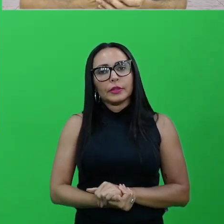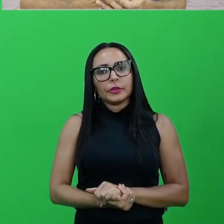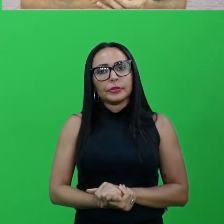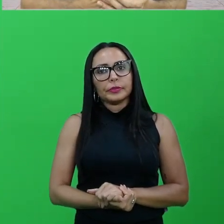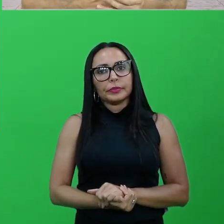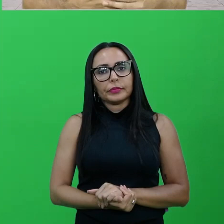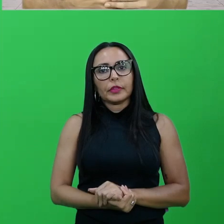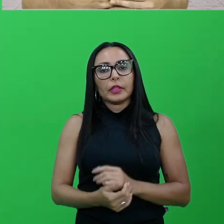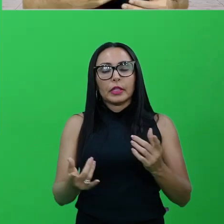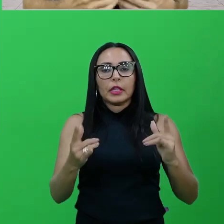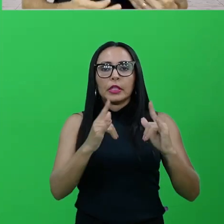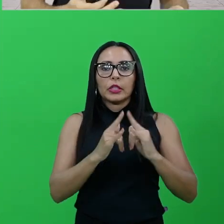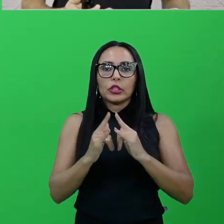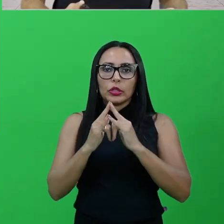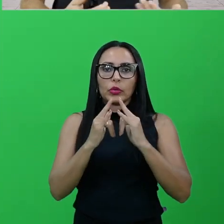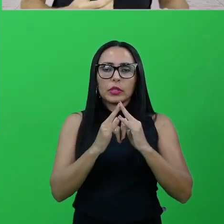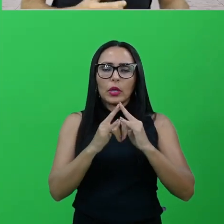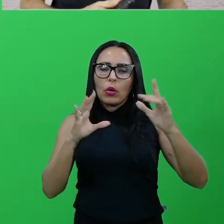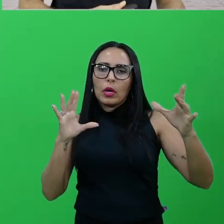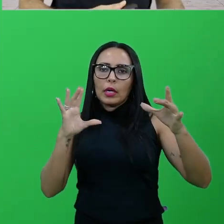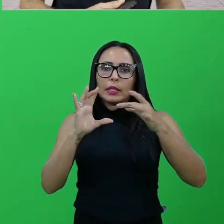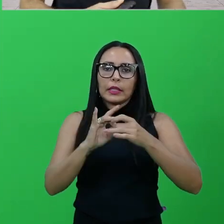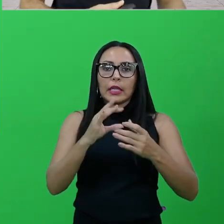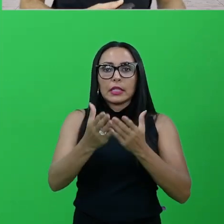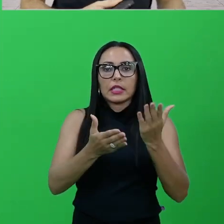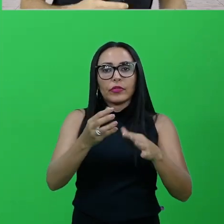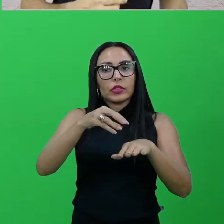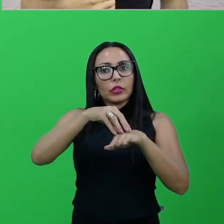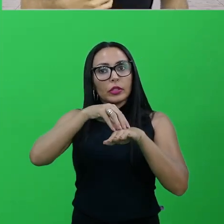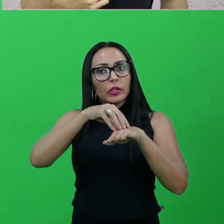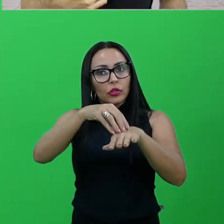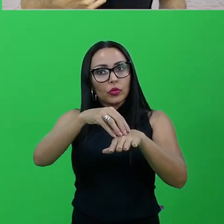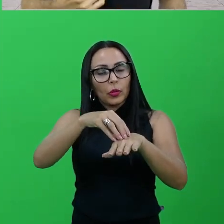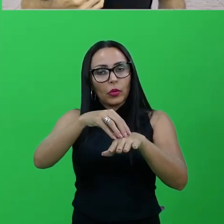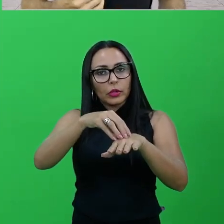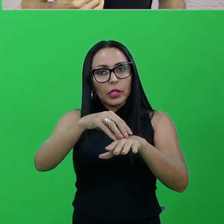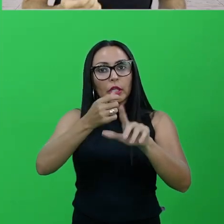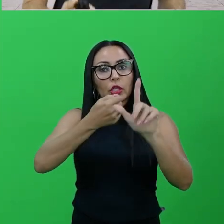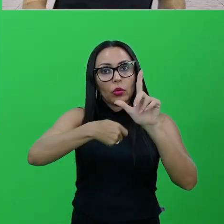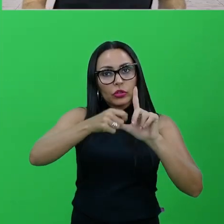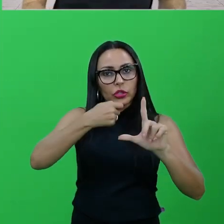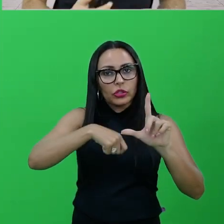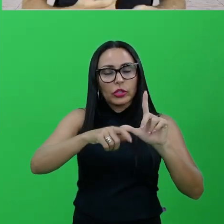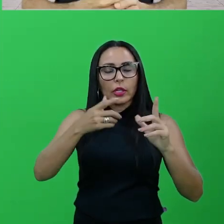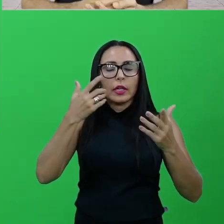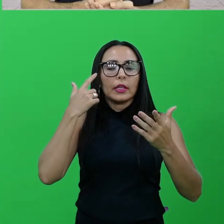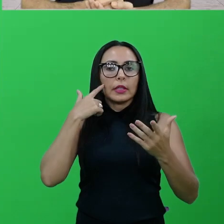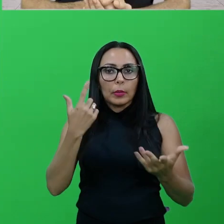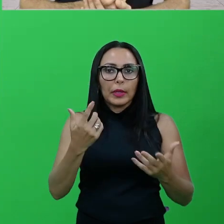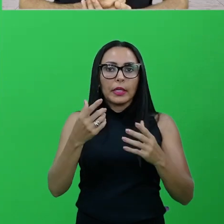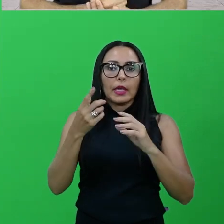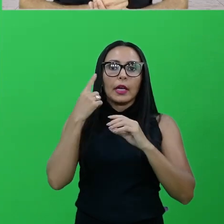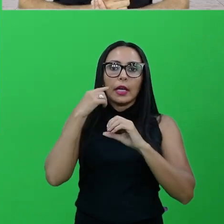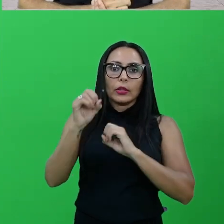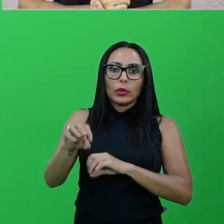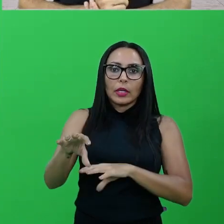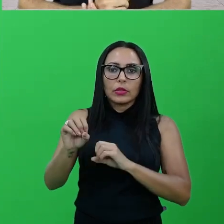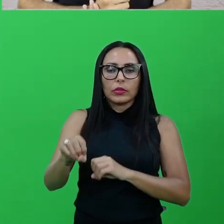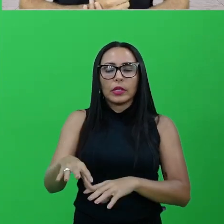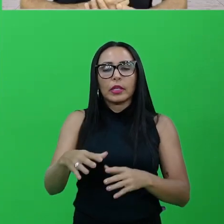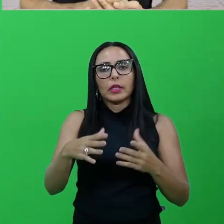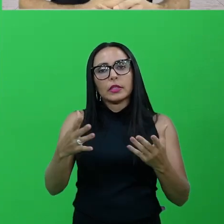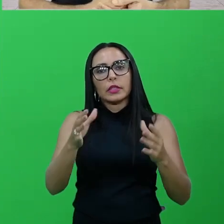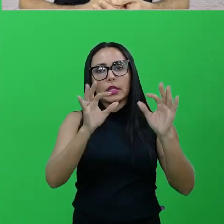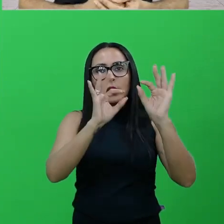de instituições ligadas a serviços de transporte e logística, instituições educacionais e de regulação,